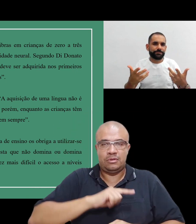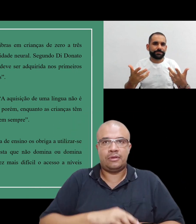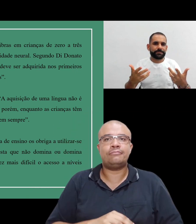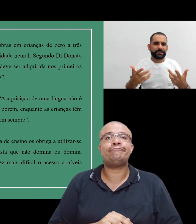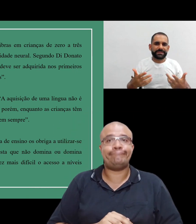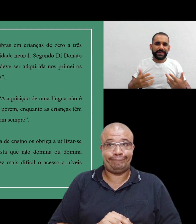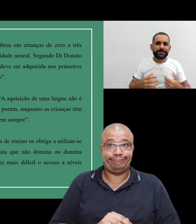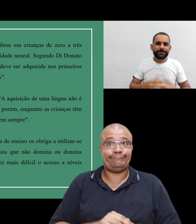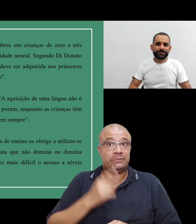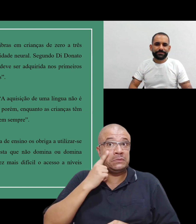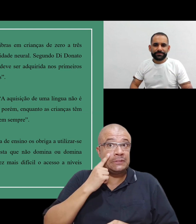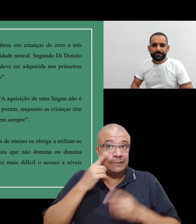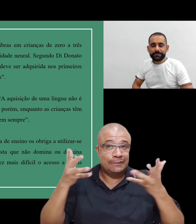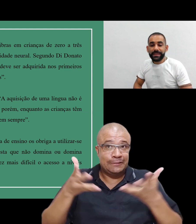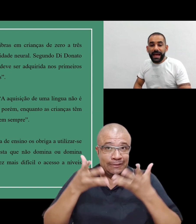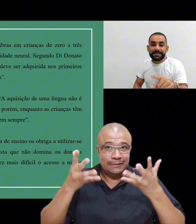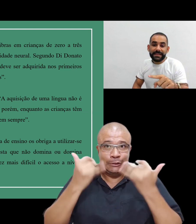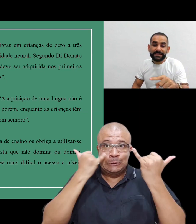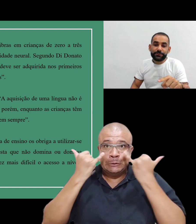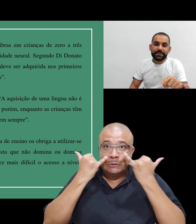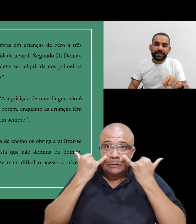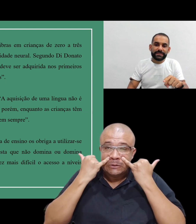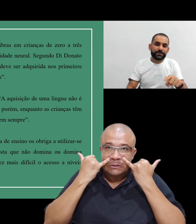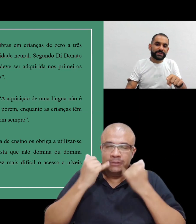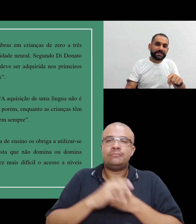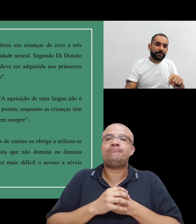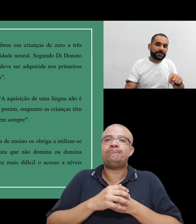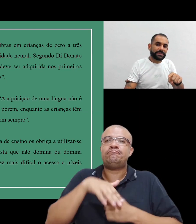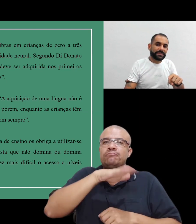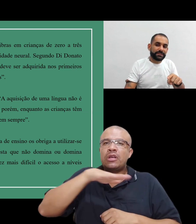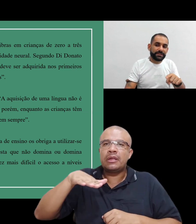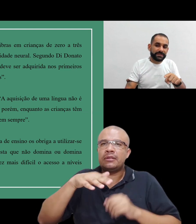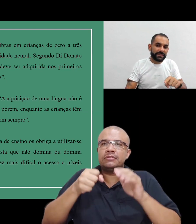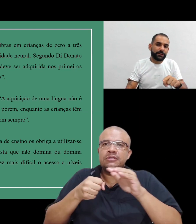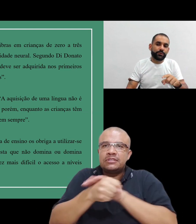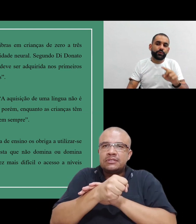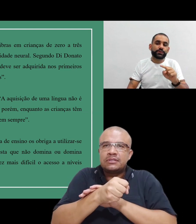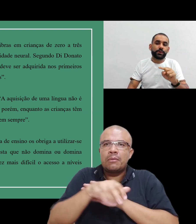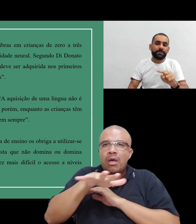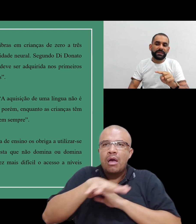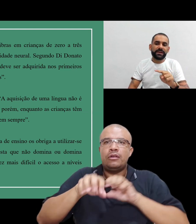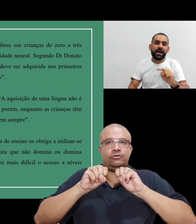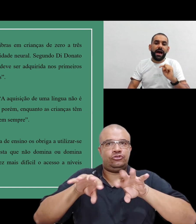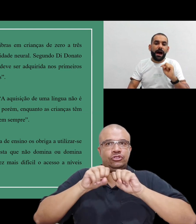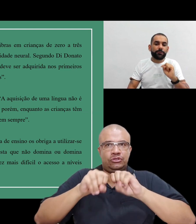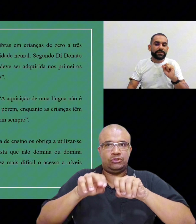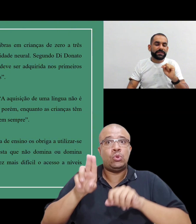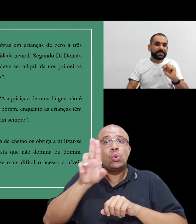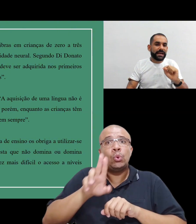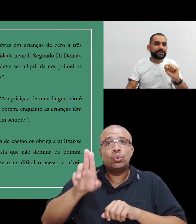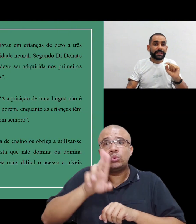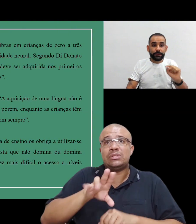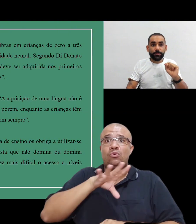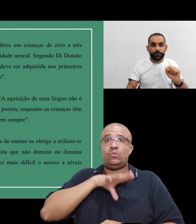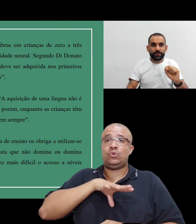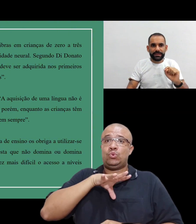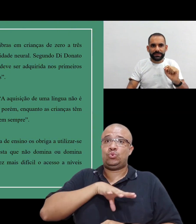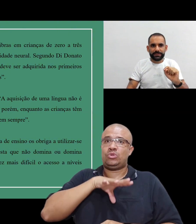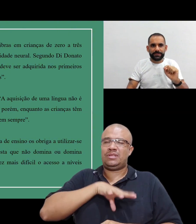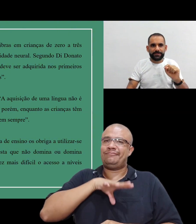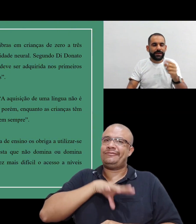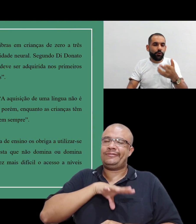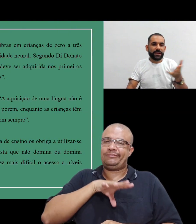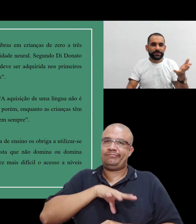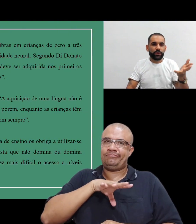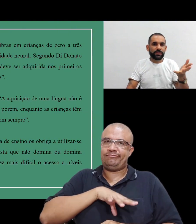grande, certo? A inserção de crianças no sistema de ensino os obriga a utilizar-se da língua